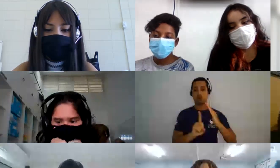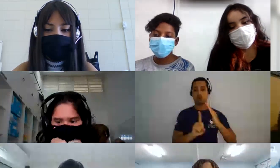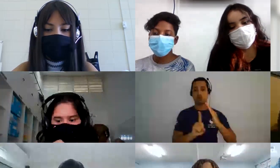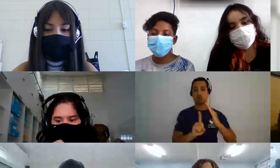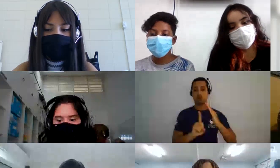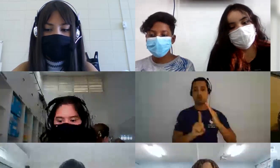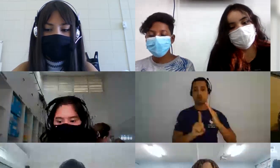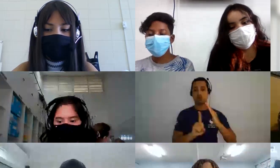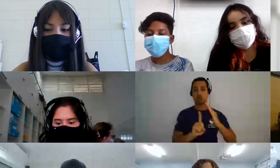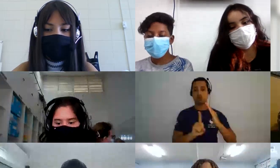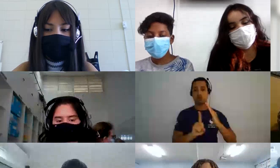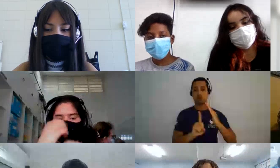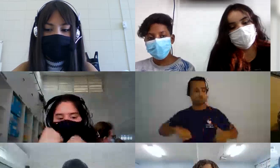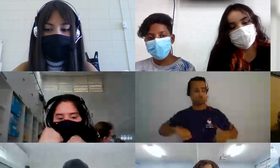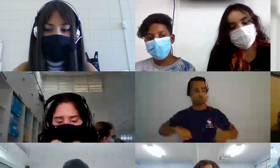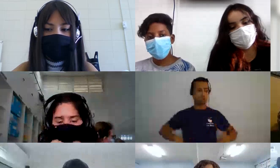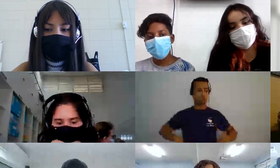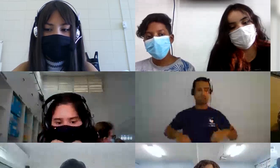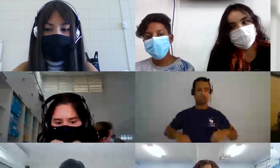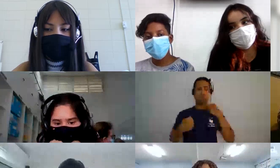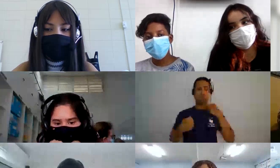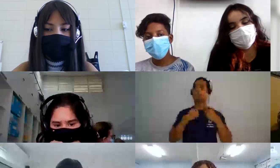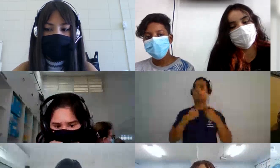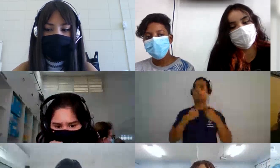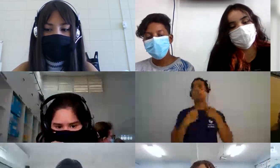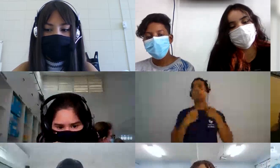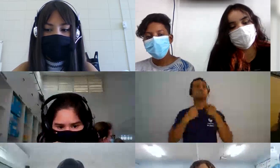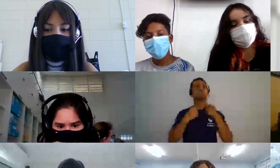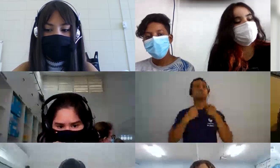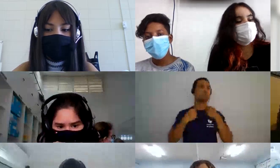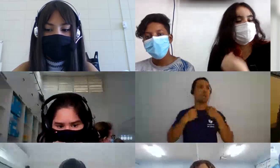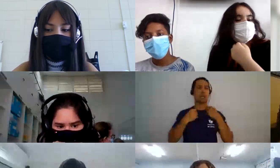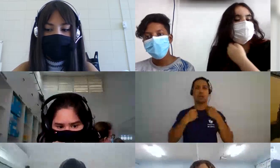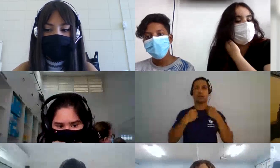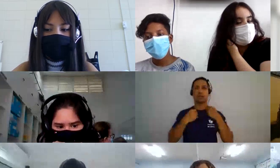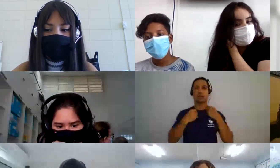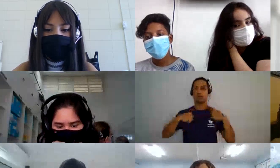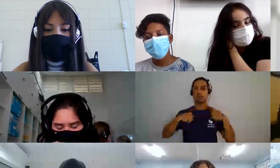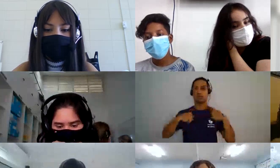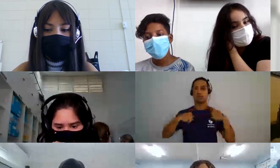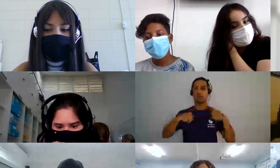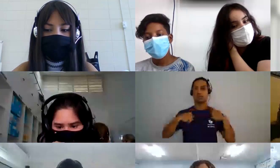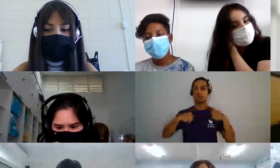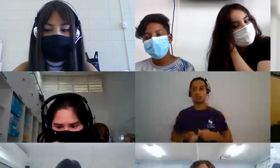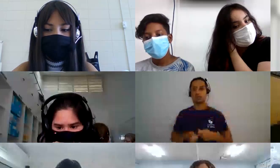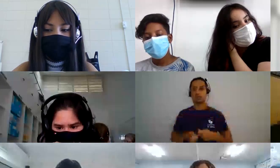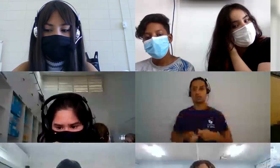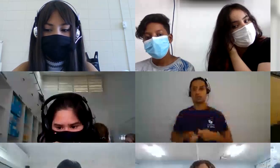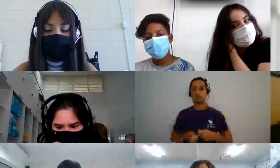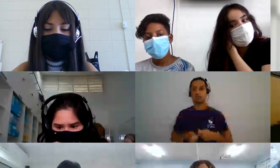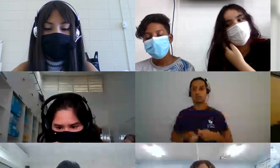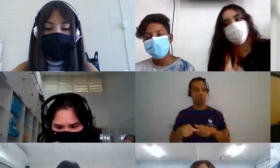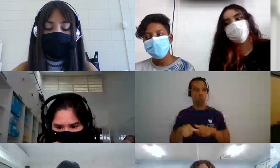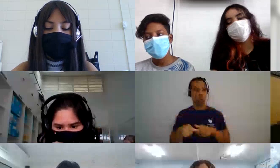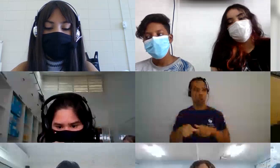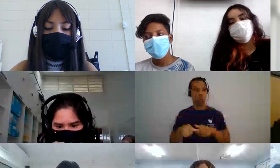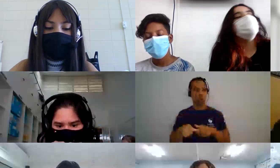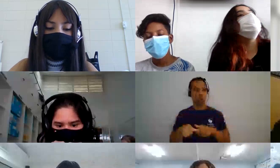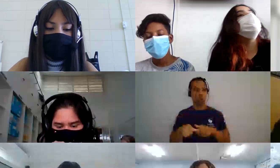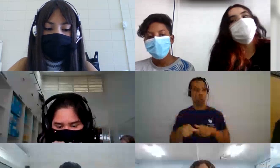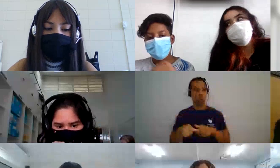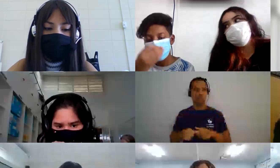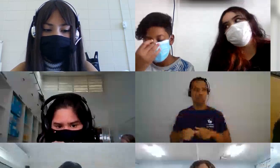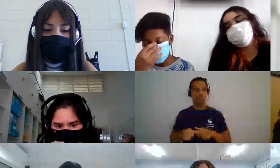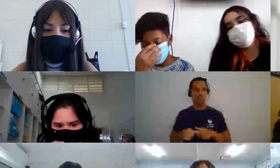pôs outra, falou, ah, não tá legal. É a mesma coisa na nossa vida, a gente vai experimentando jeitos de ser até